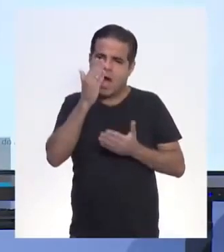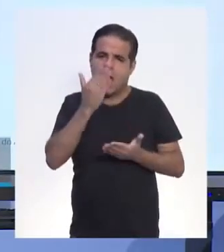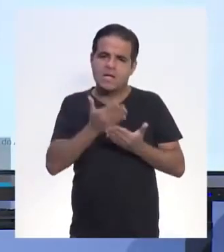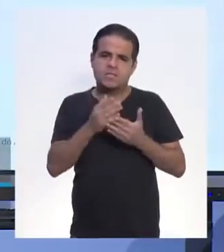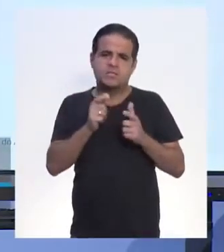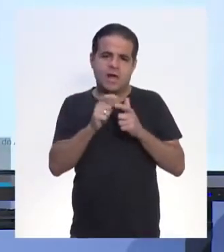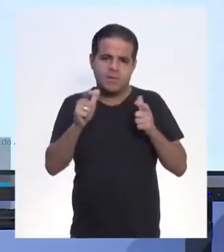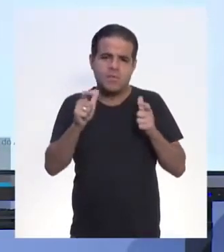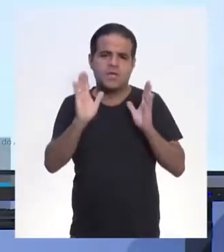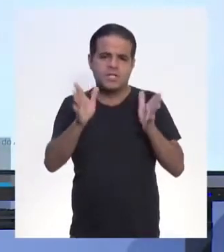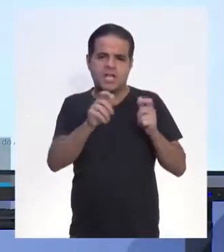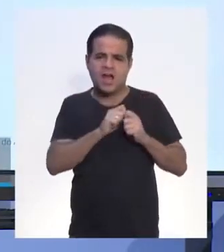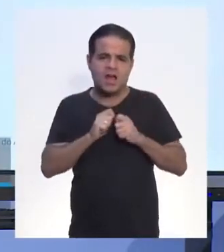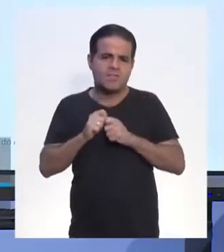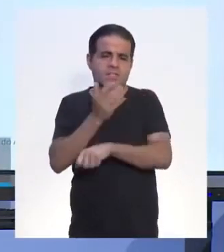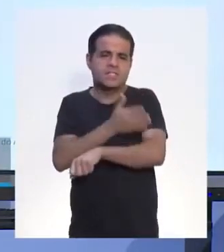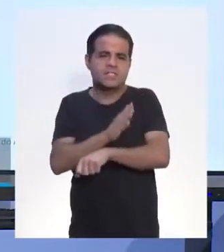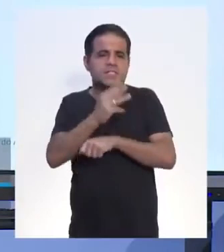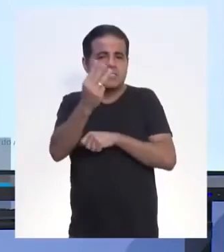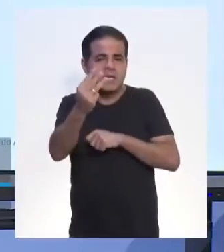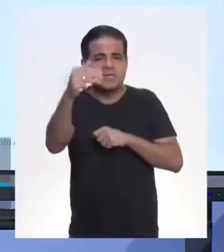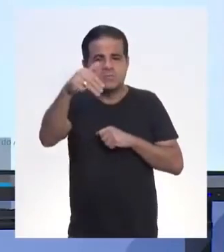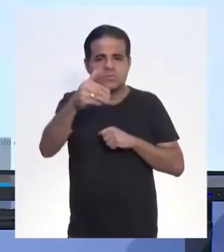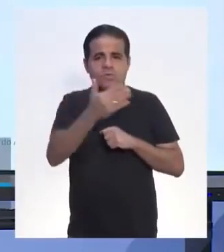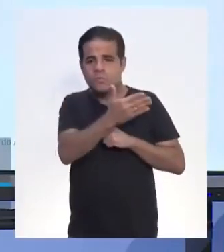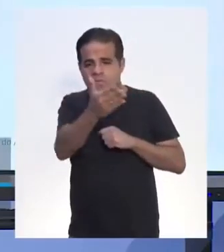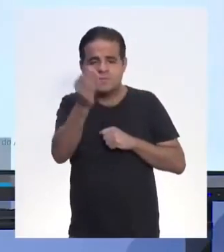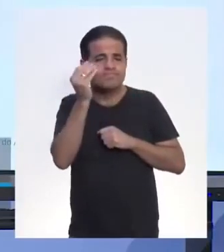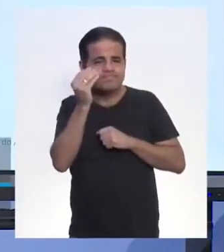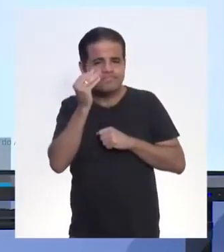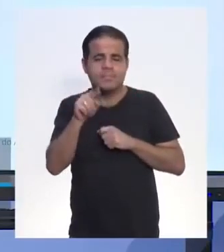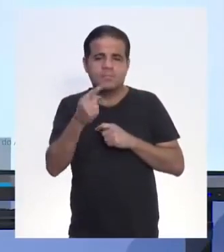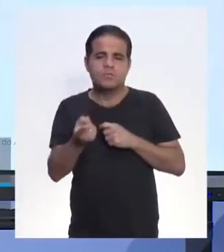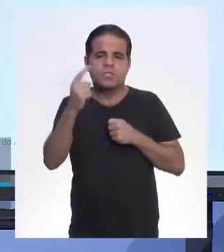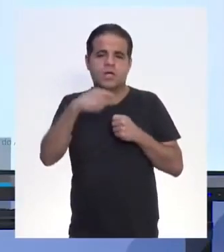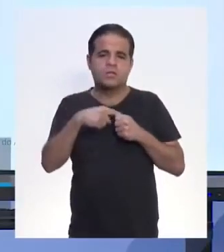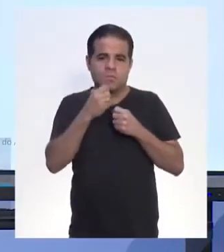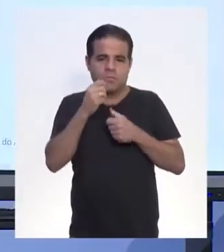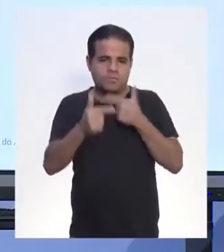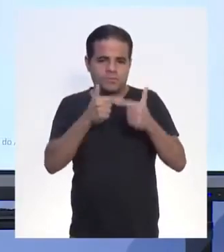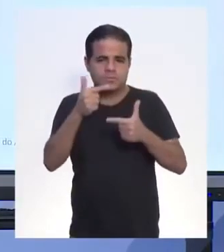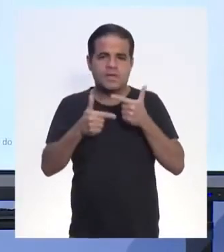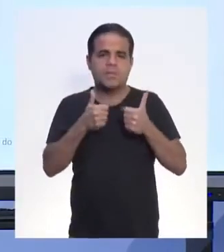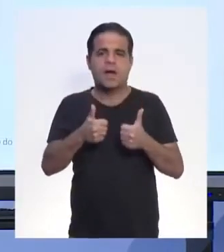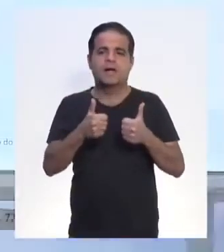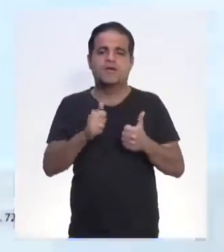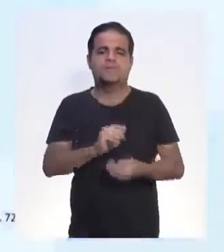até fizeram esse exercício aí, mas 3 minutinhos para vocês, a gente já retorna. Bom trabalho.